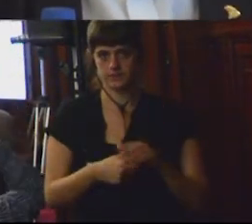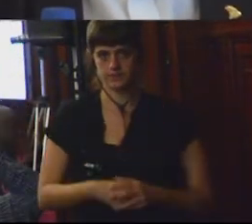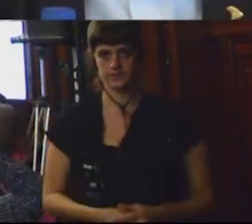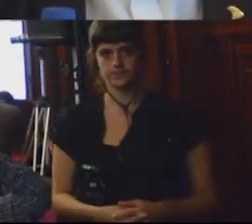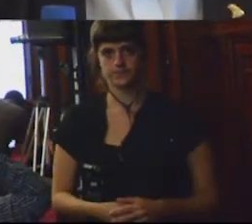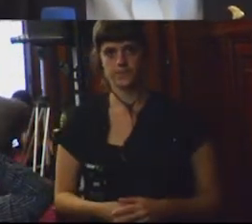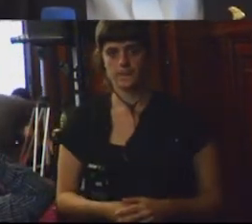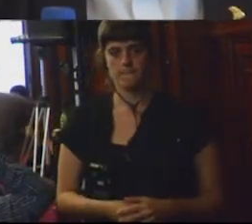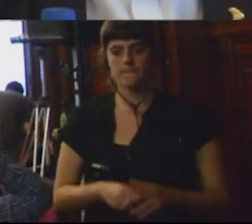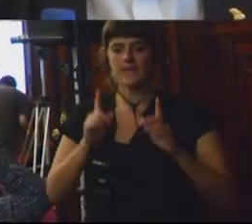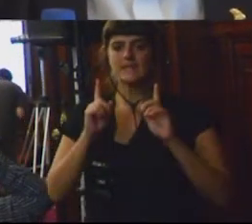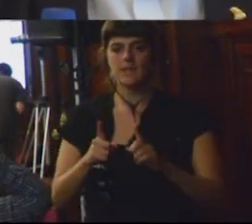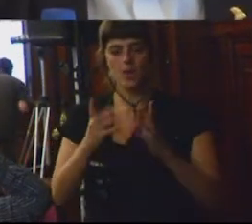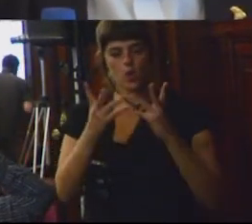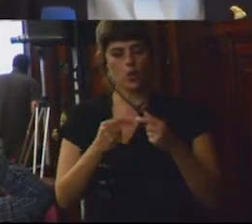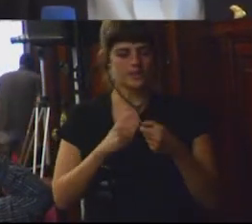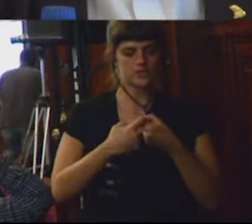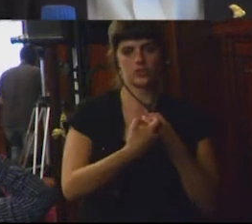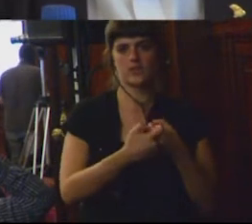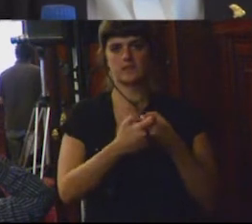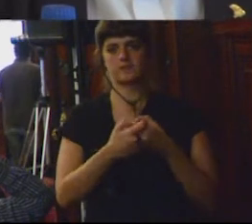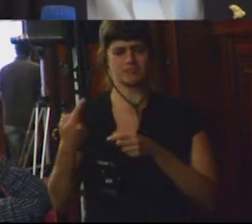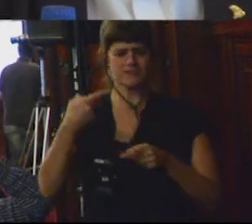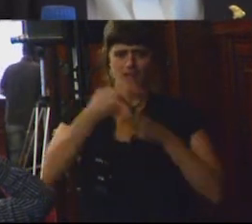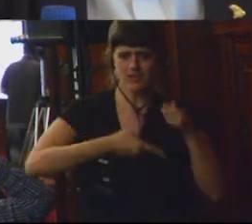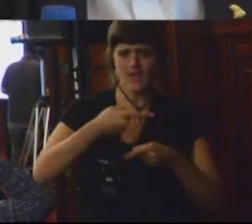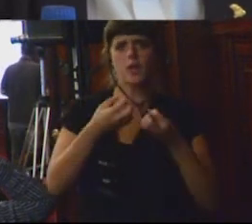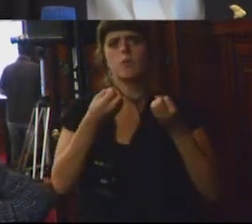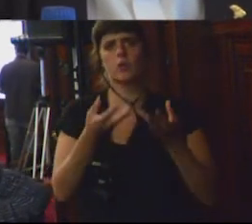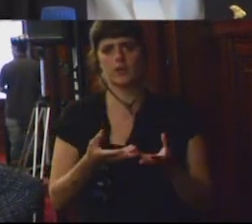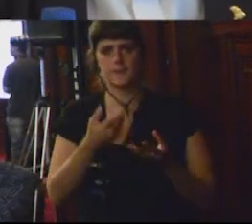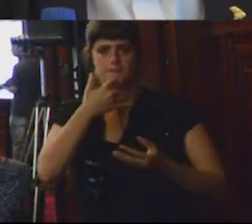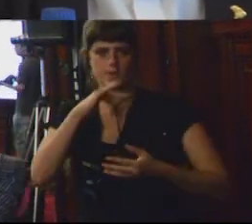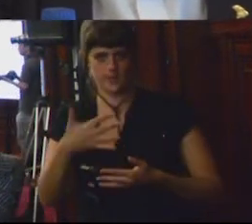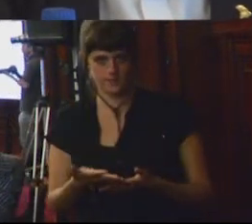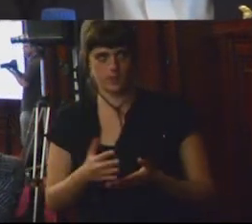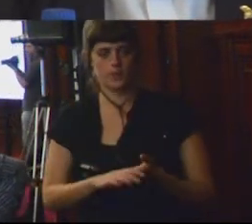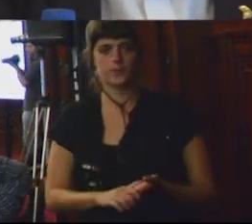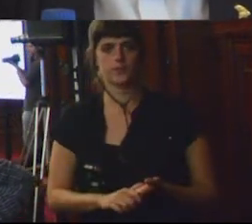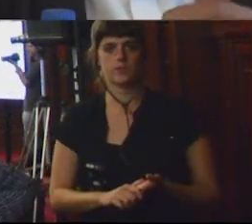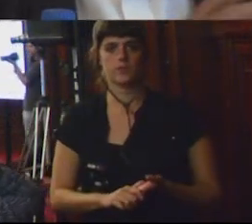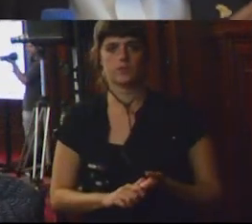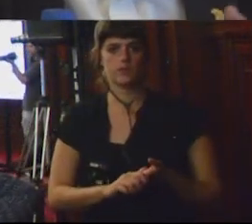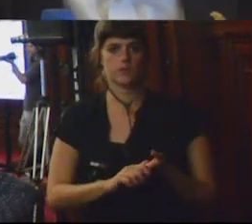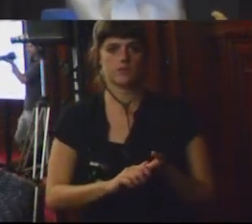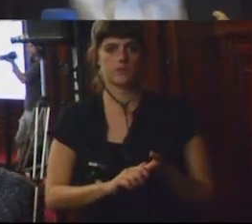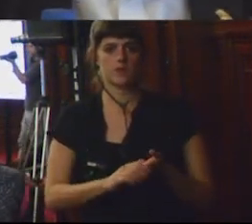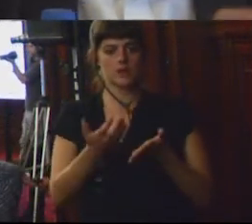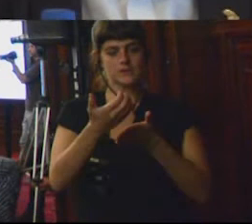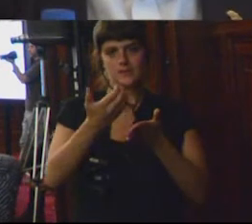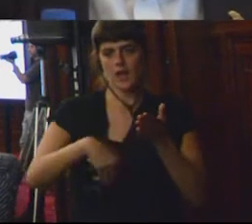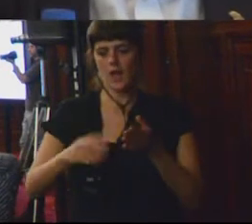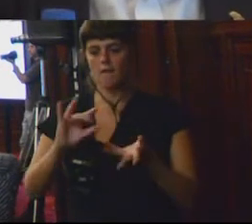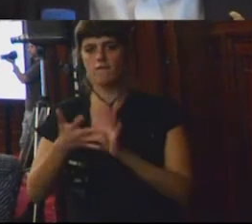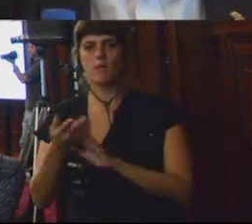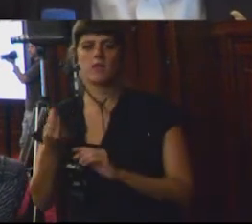organizações sindicais quando retira, por exemplo, apenas um exemplo, a forma de financiamento para as entidades sindicais como